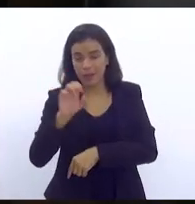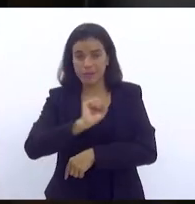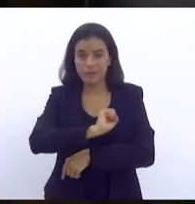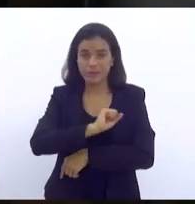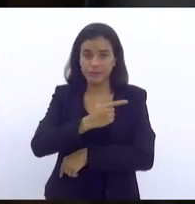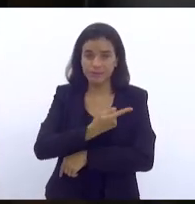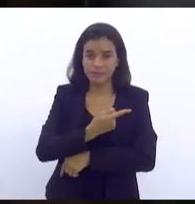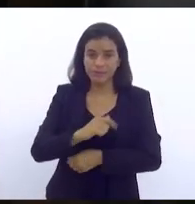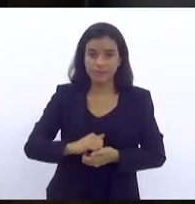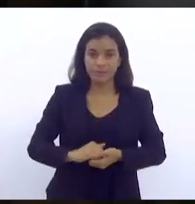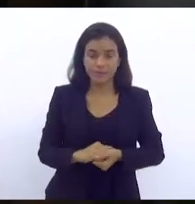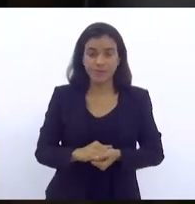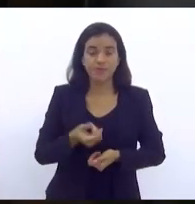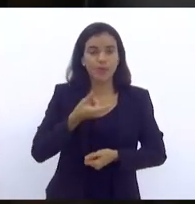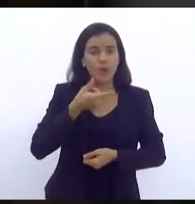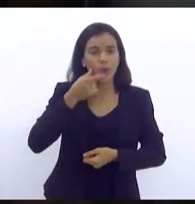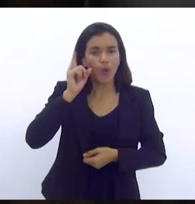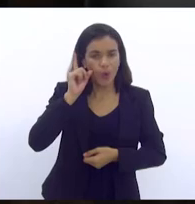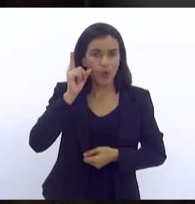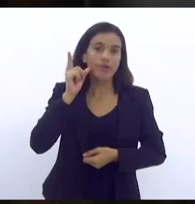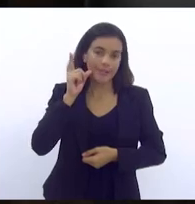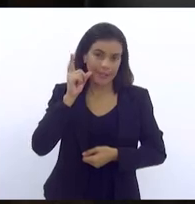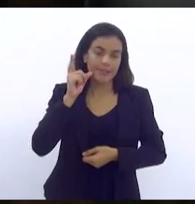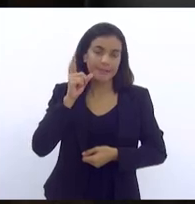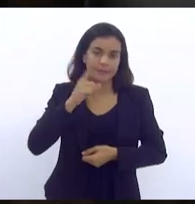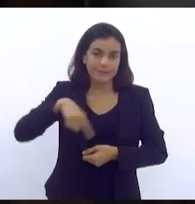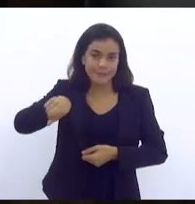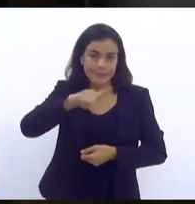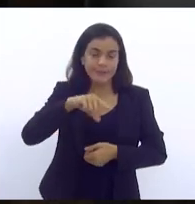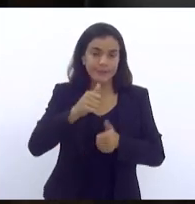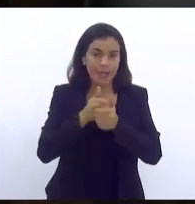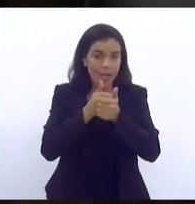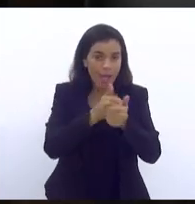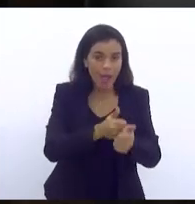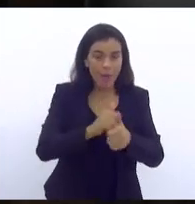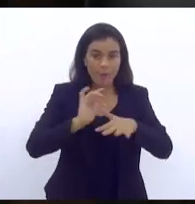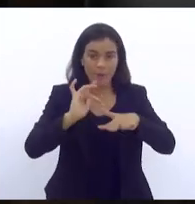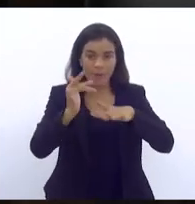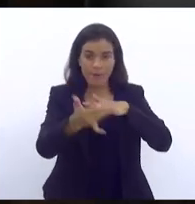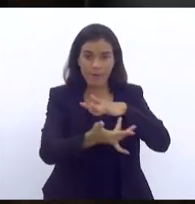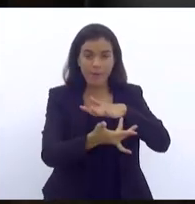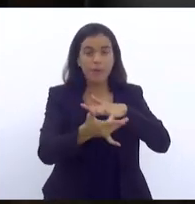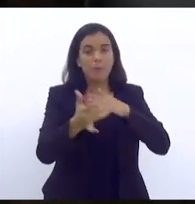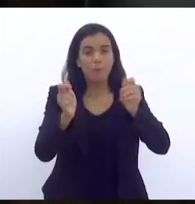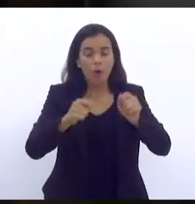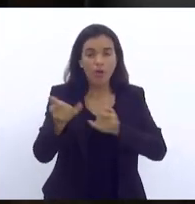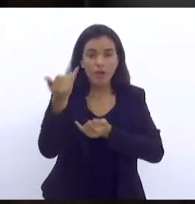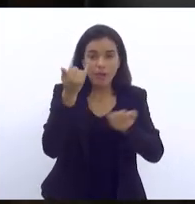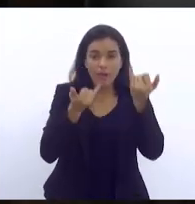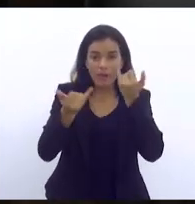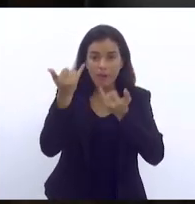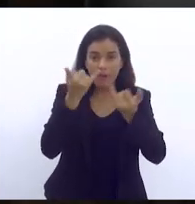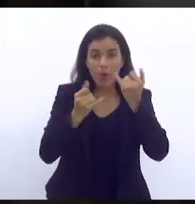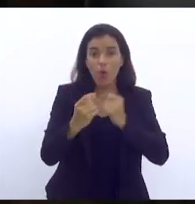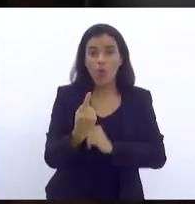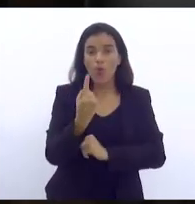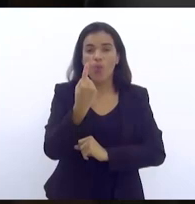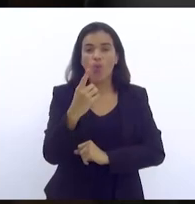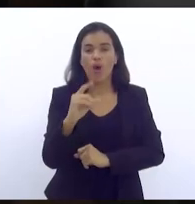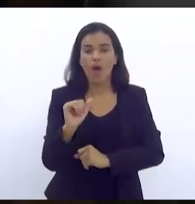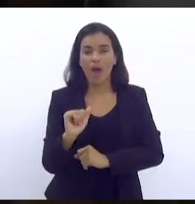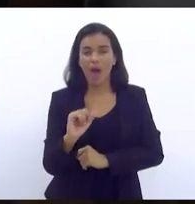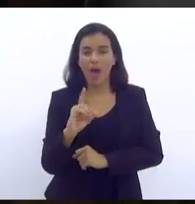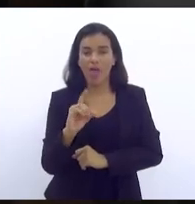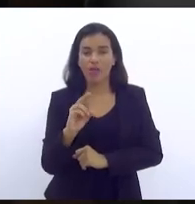recentemente ontem né para quem acompanha as mídias pode saber também que uma adutora em trabalho